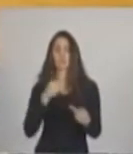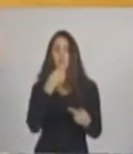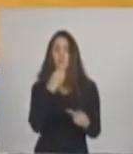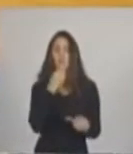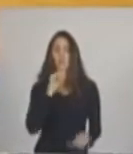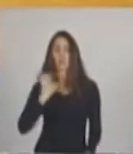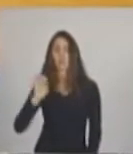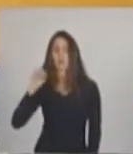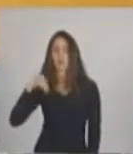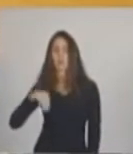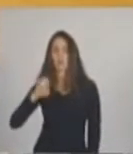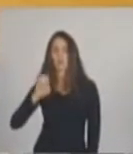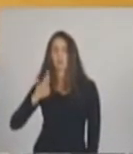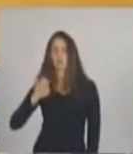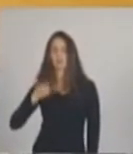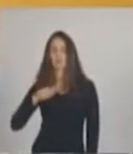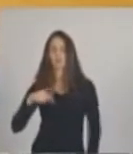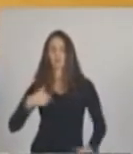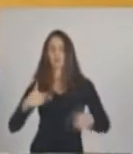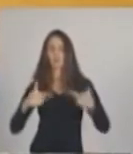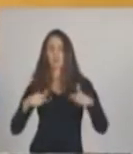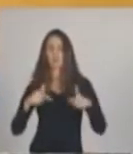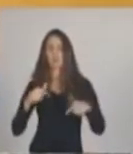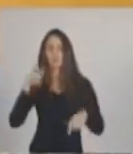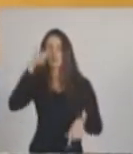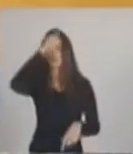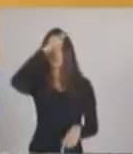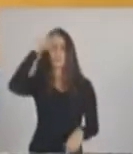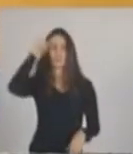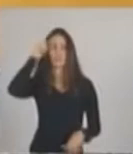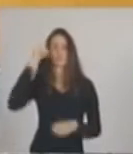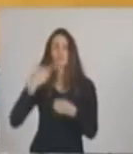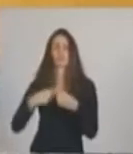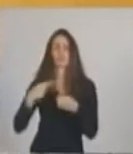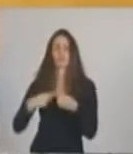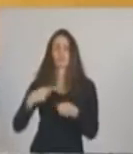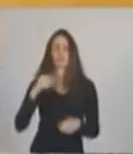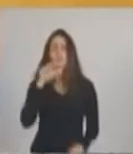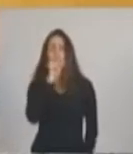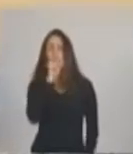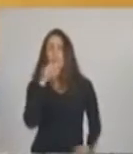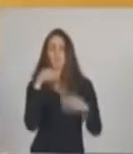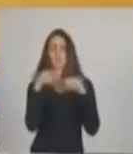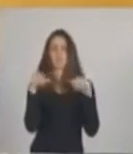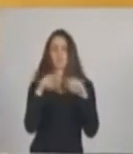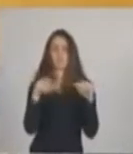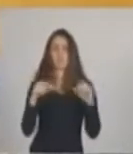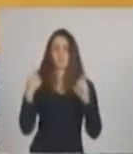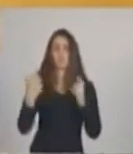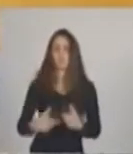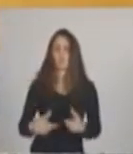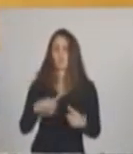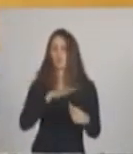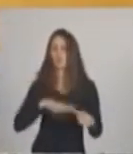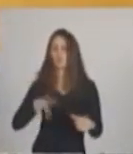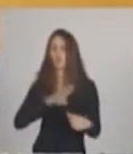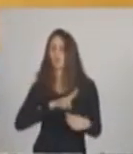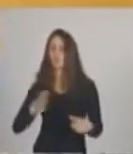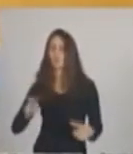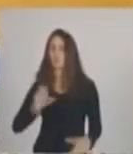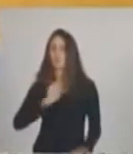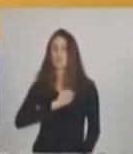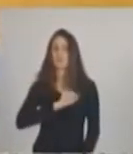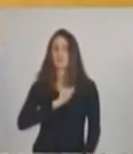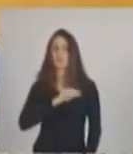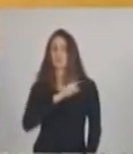Oliveira, servidor da Prefeitura Municipal de Laranja da Terra, morador do distrito de São